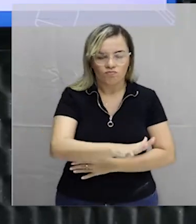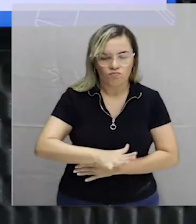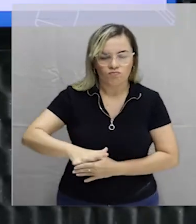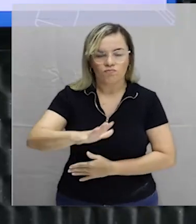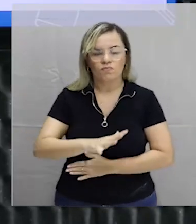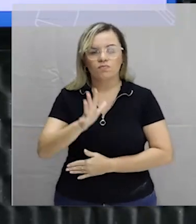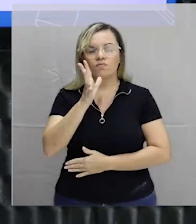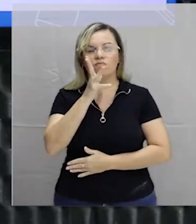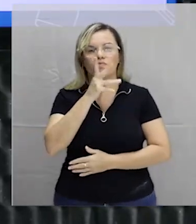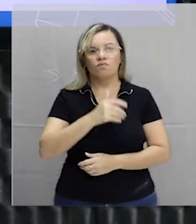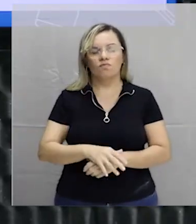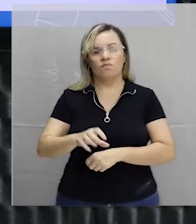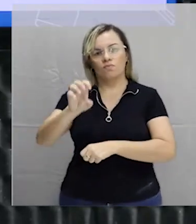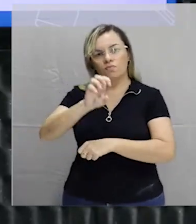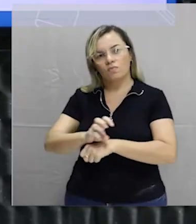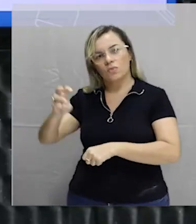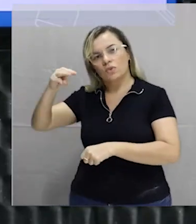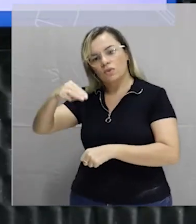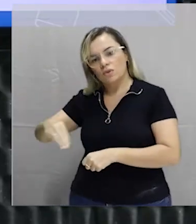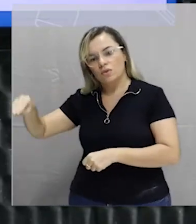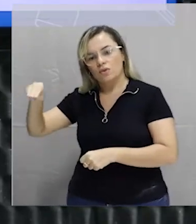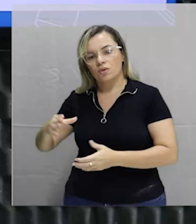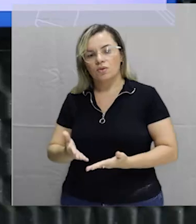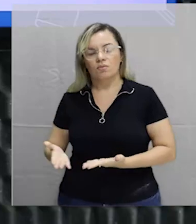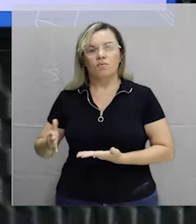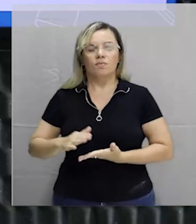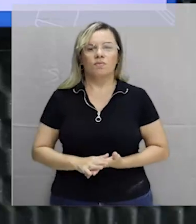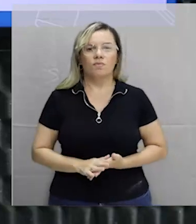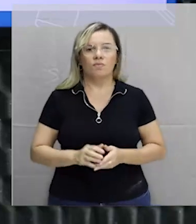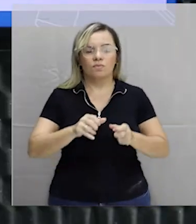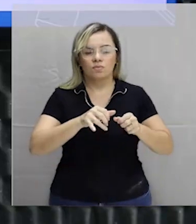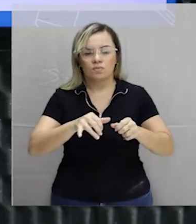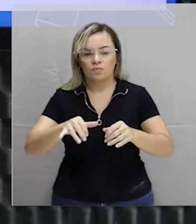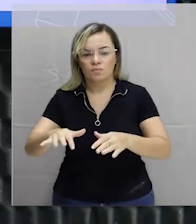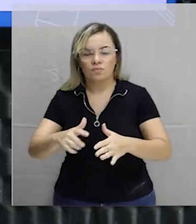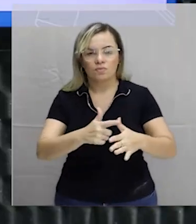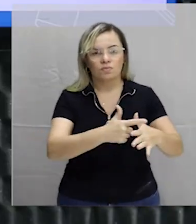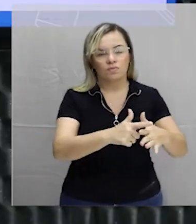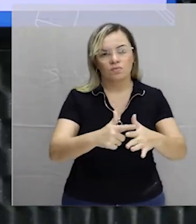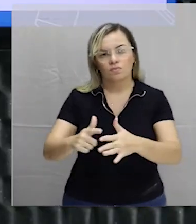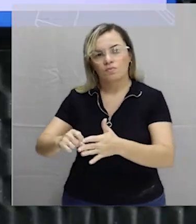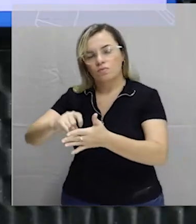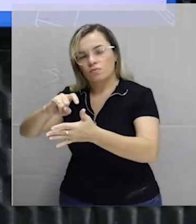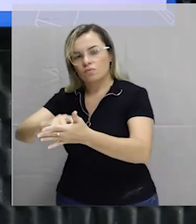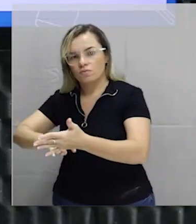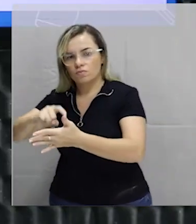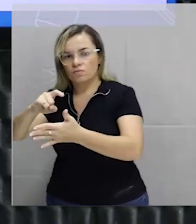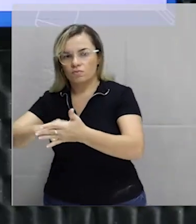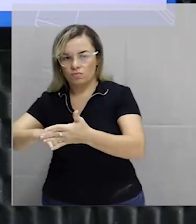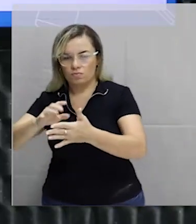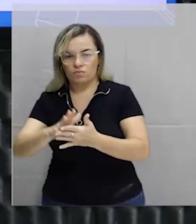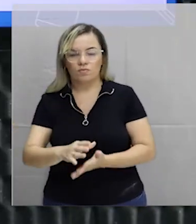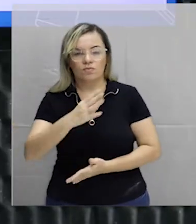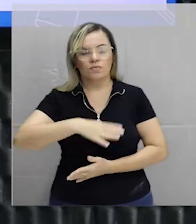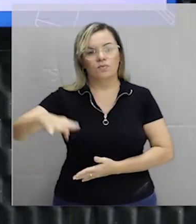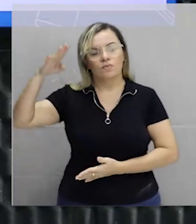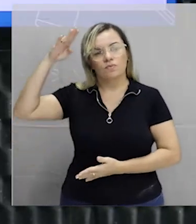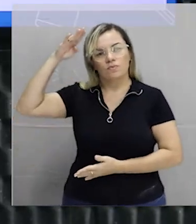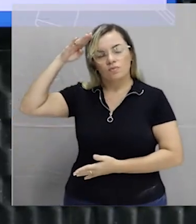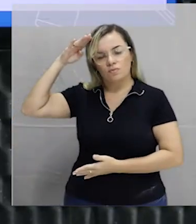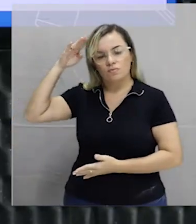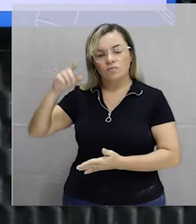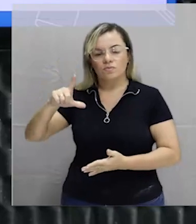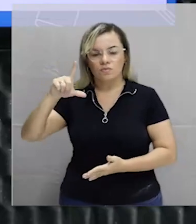tardio da capitania do Maranhão, distribuindo terras e títulos para os militares